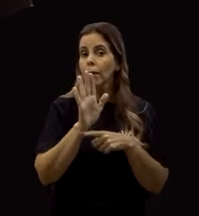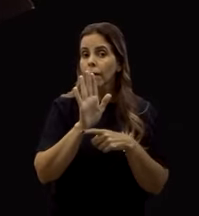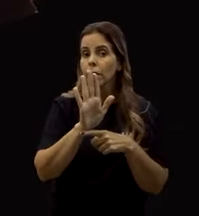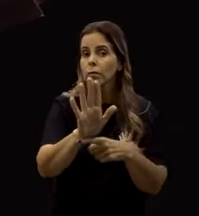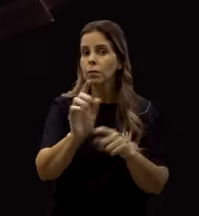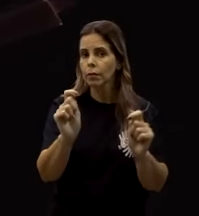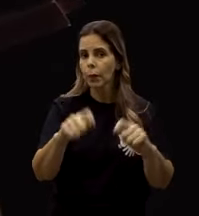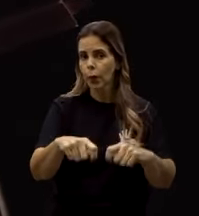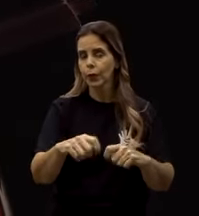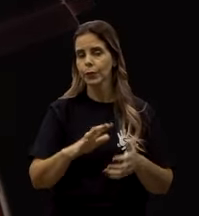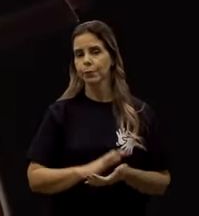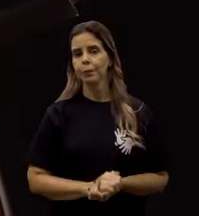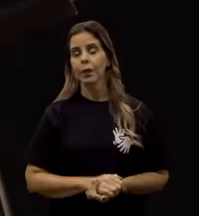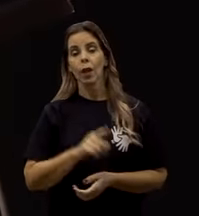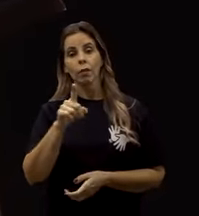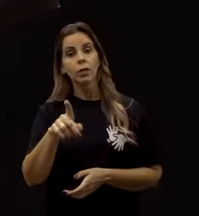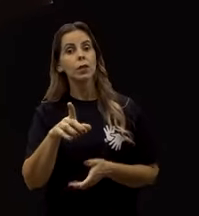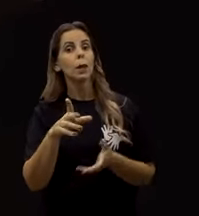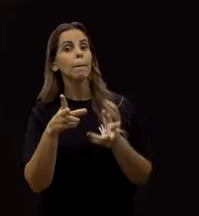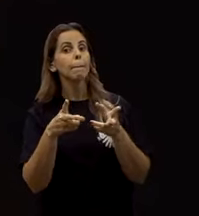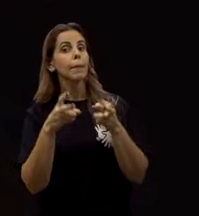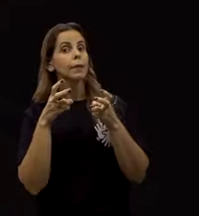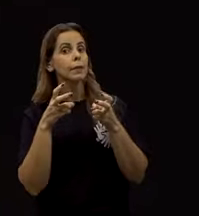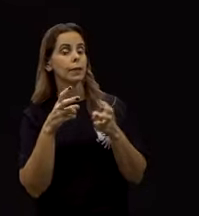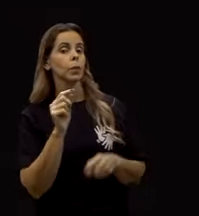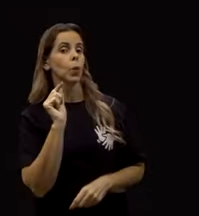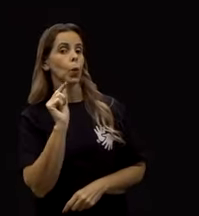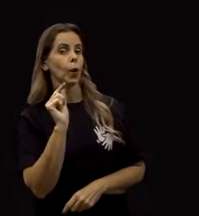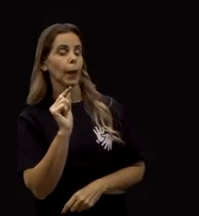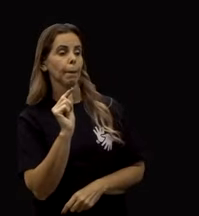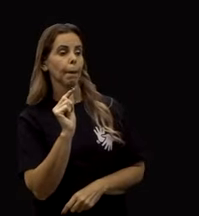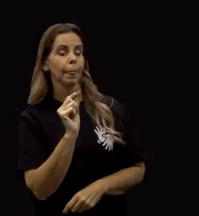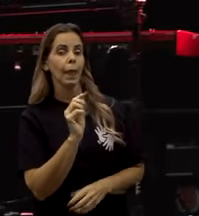irmão escute percebe que a bíblia tá falando de alguém que tá perto